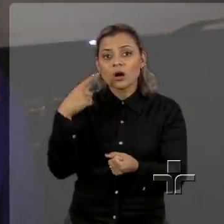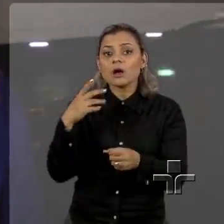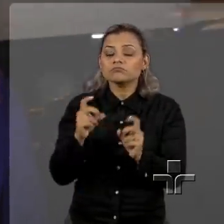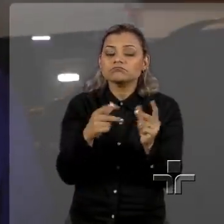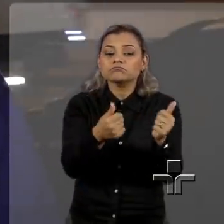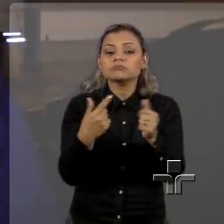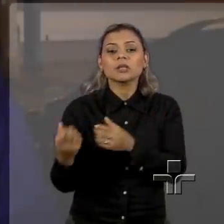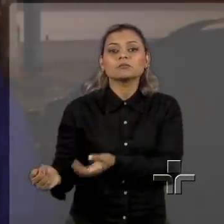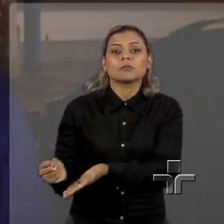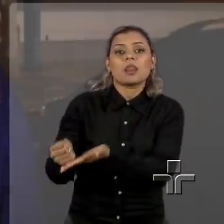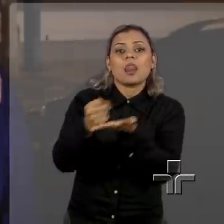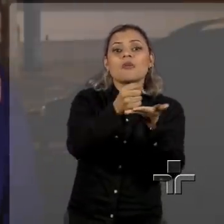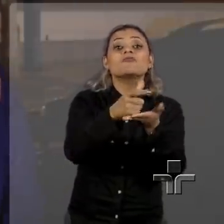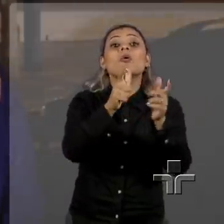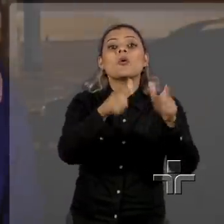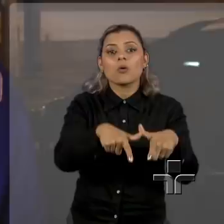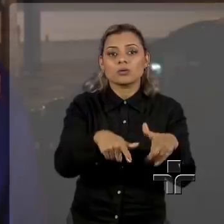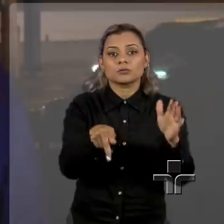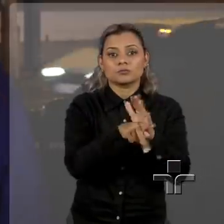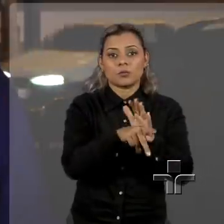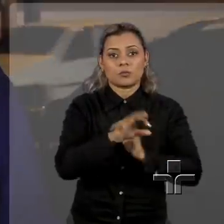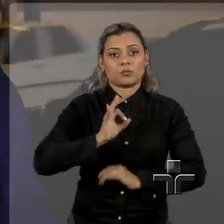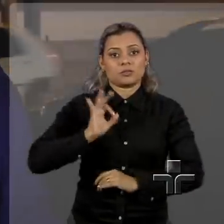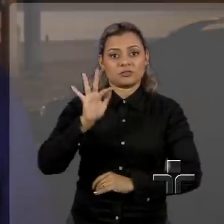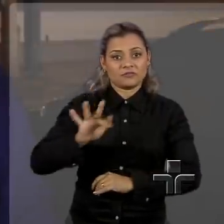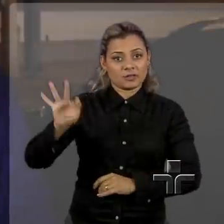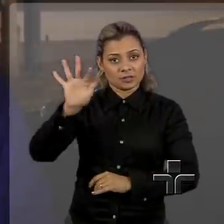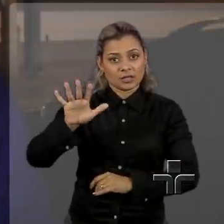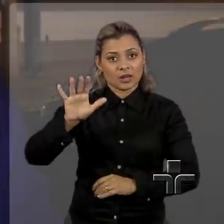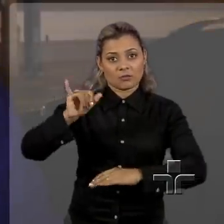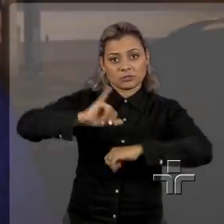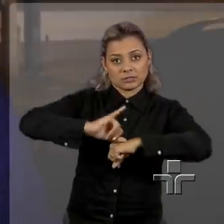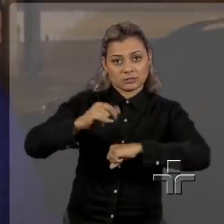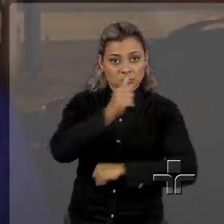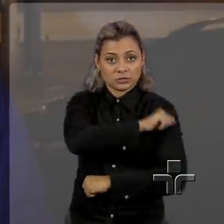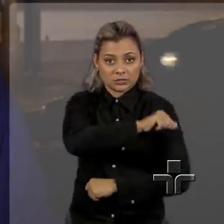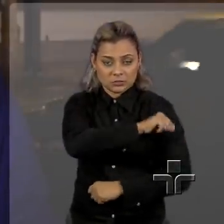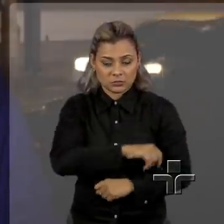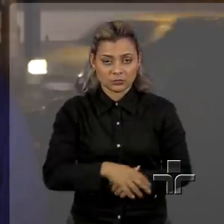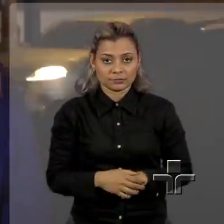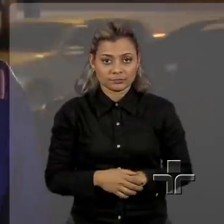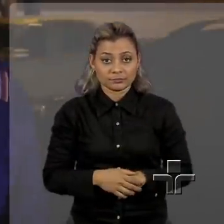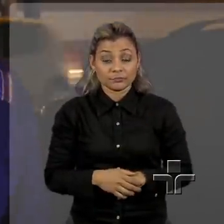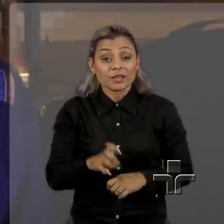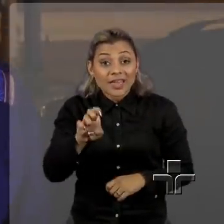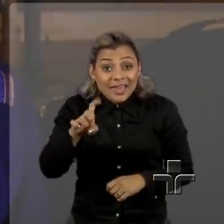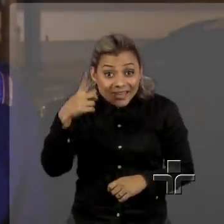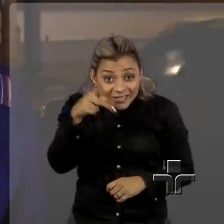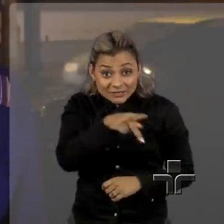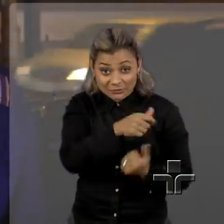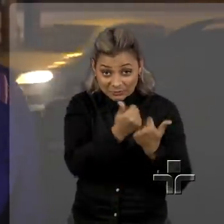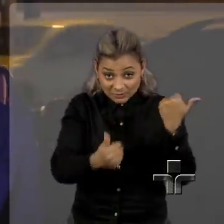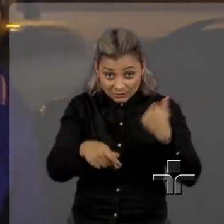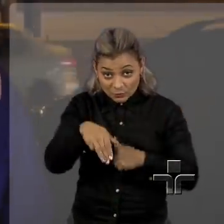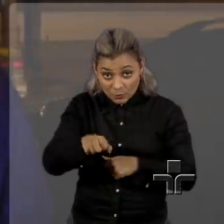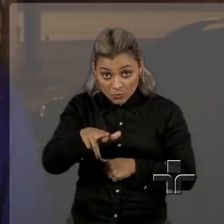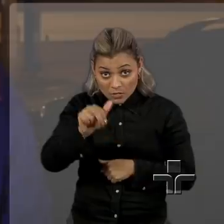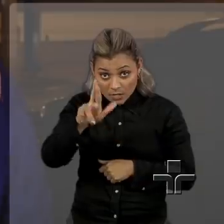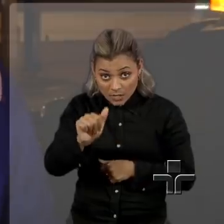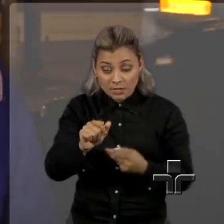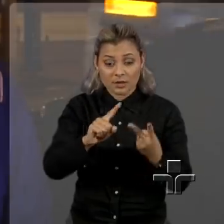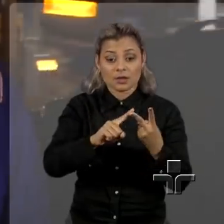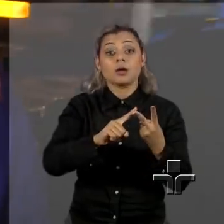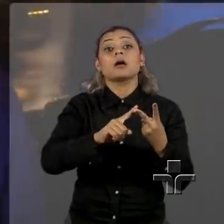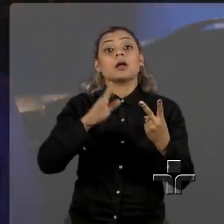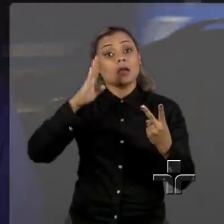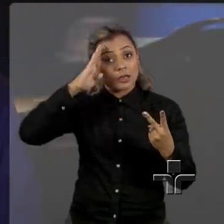Temer foi encaminhado para a Superintendência da Polícia Federal no centro do Rio. Já o ex-ministro Moreira Franco e o coronel